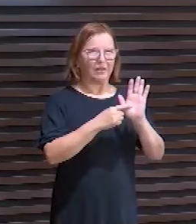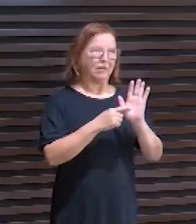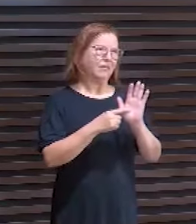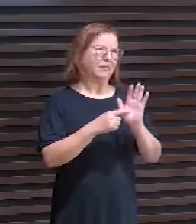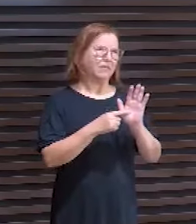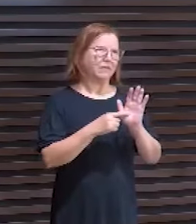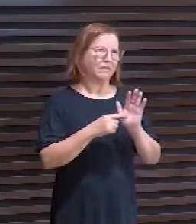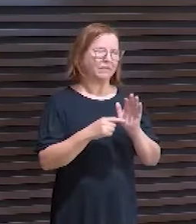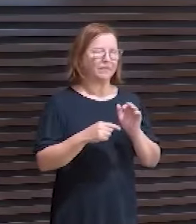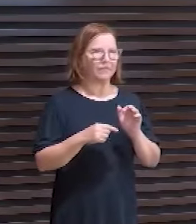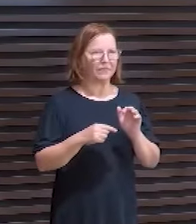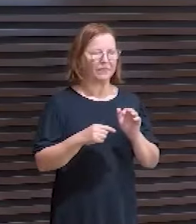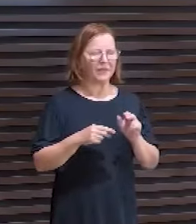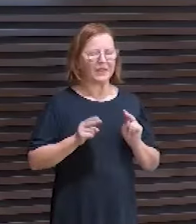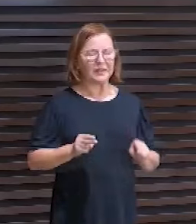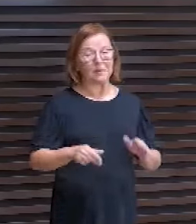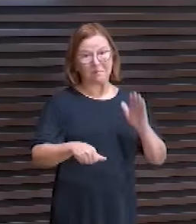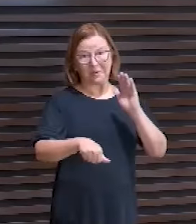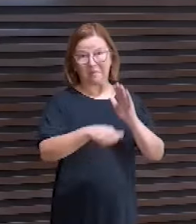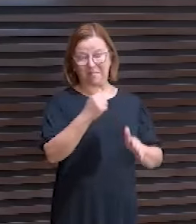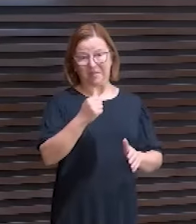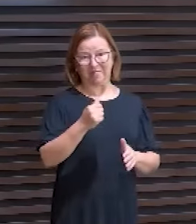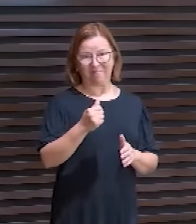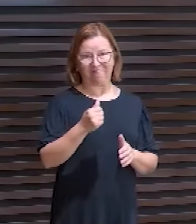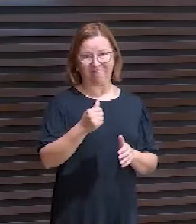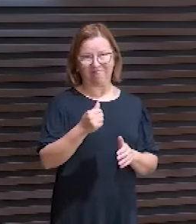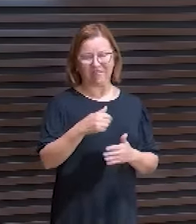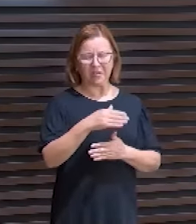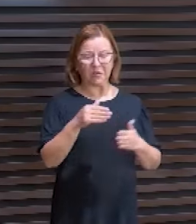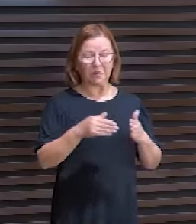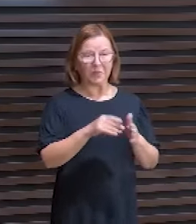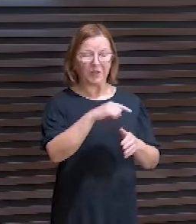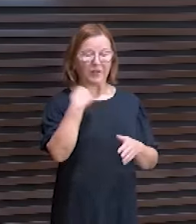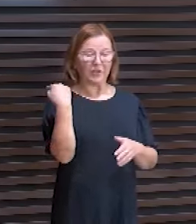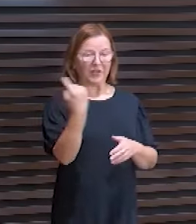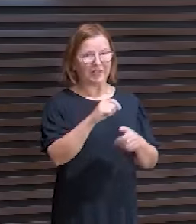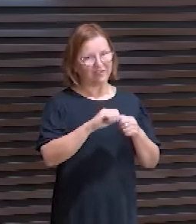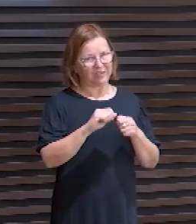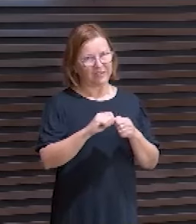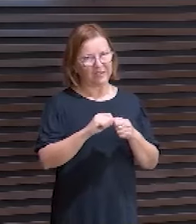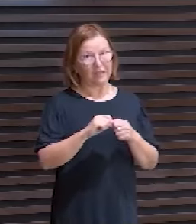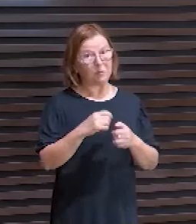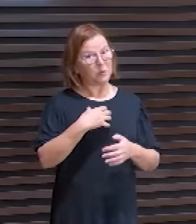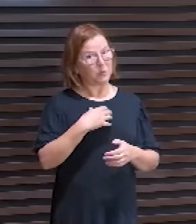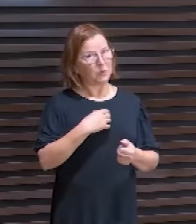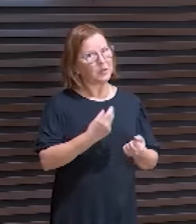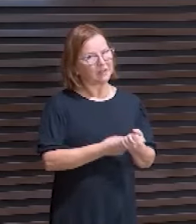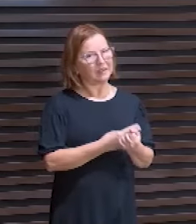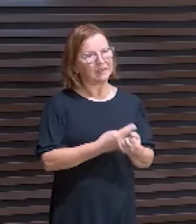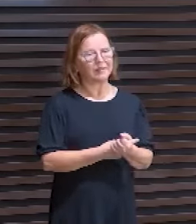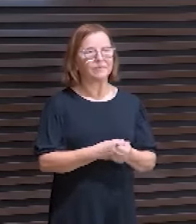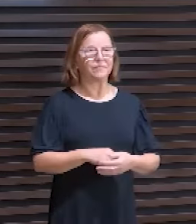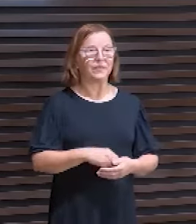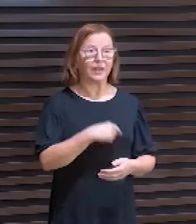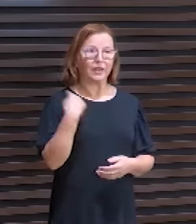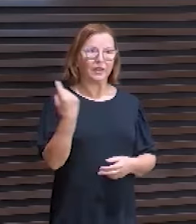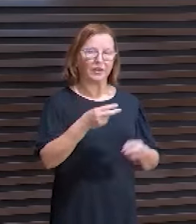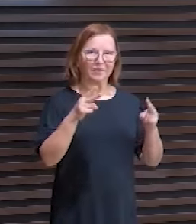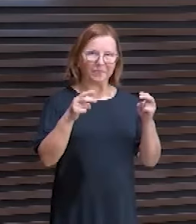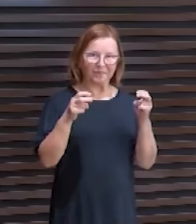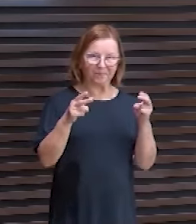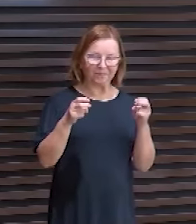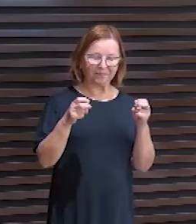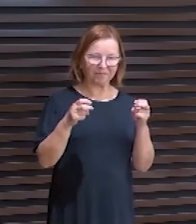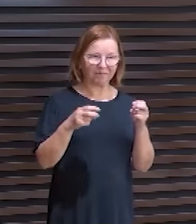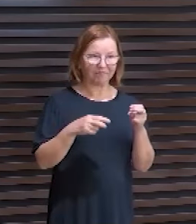atitudes muitas vezes de forma errada nós eh percebemos